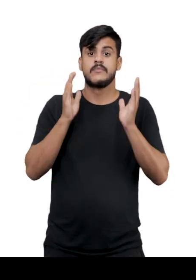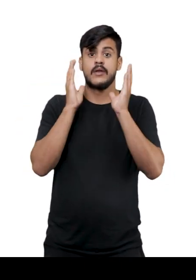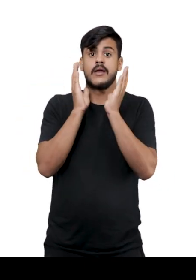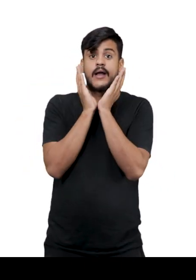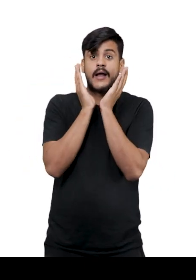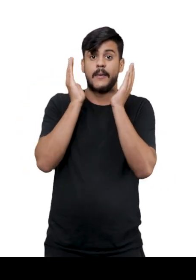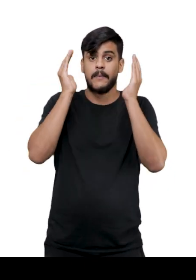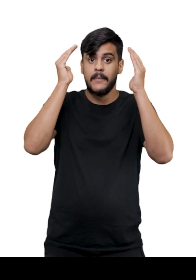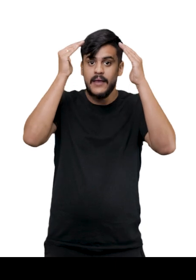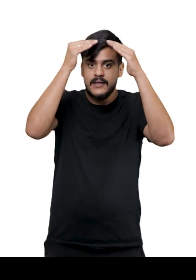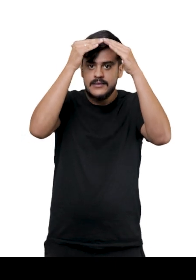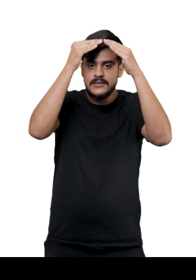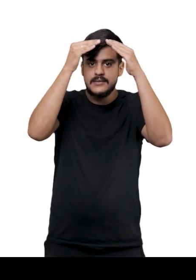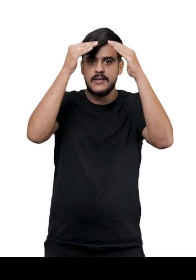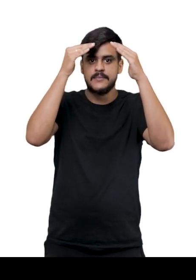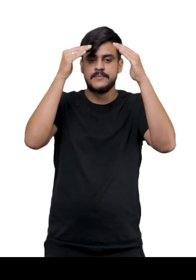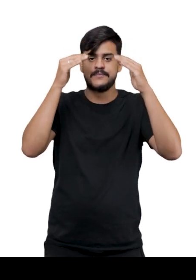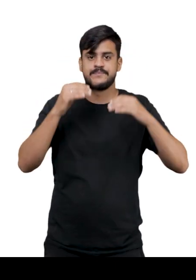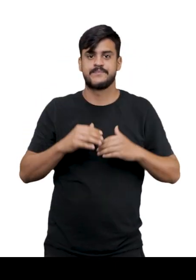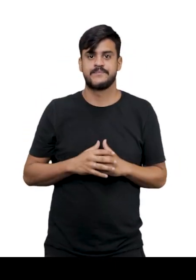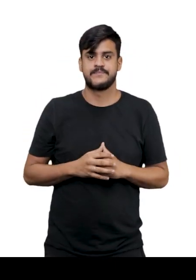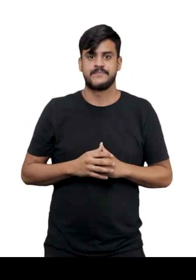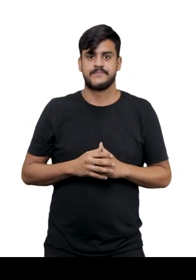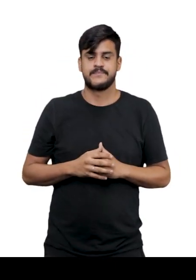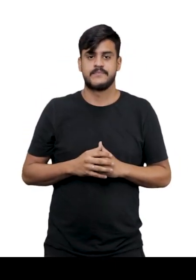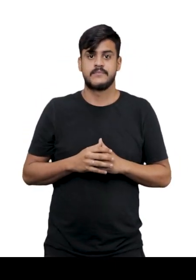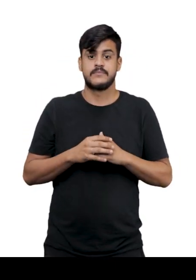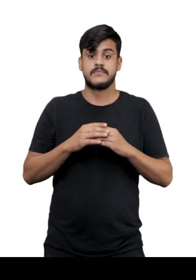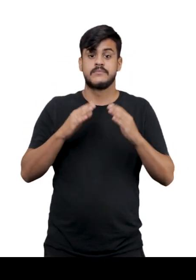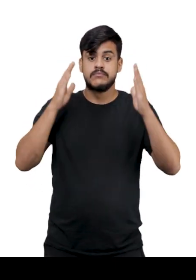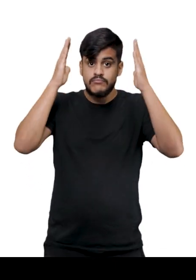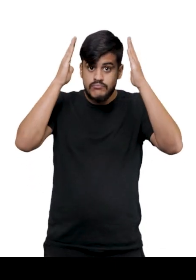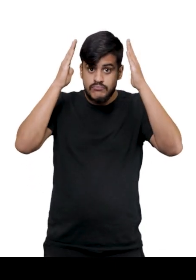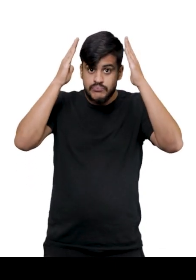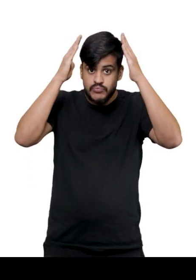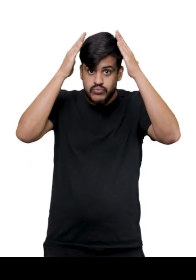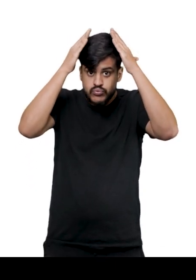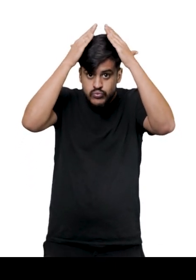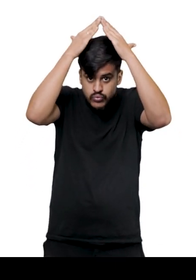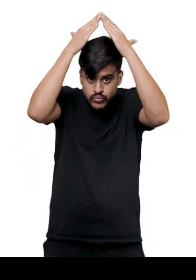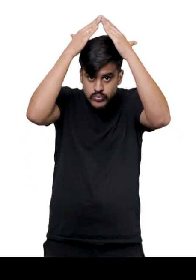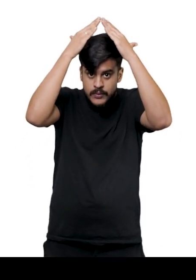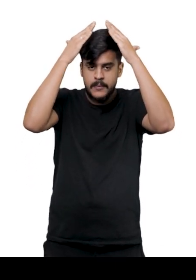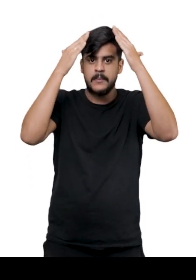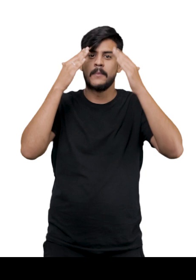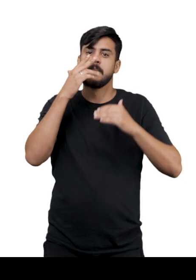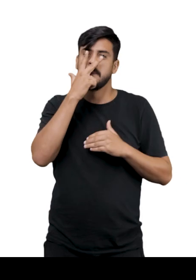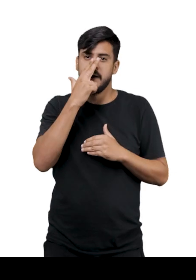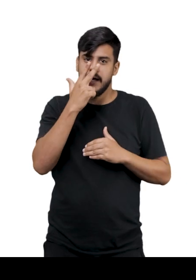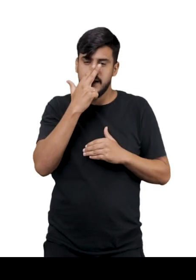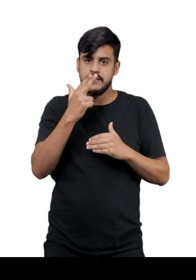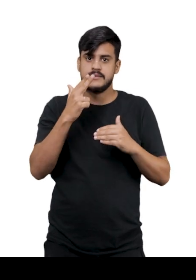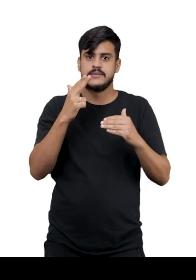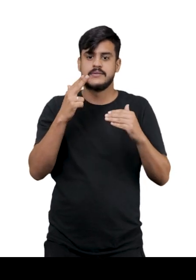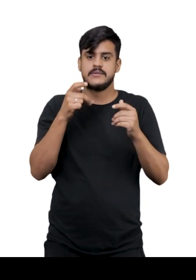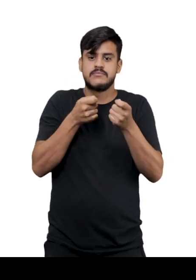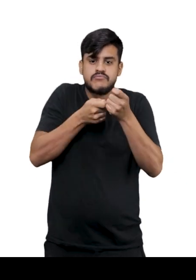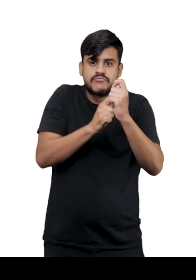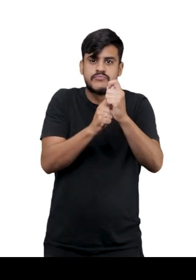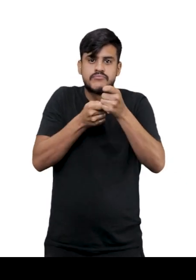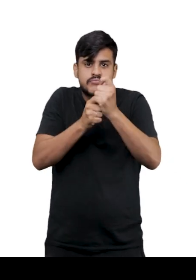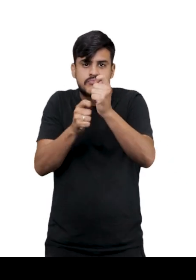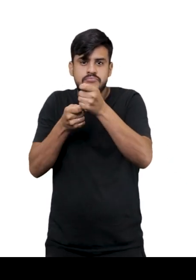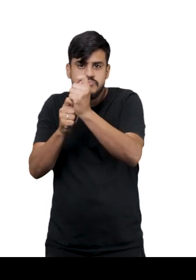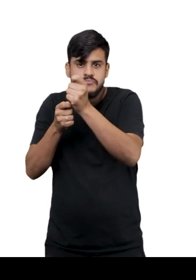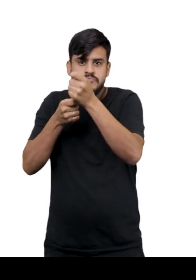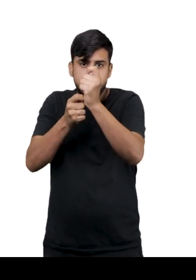corpo, sustentando a cabeça em formato ovalado. No topo, há um elemento cônico e pontiagudo